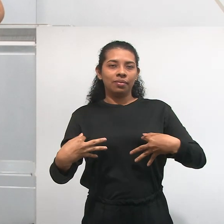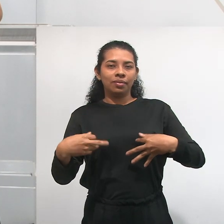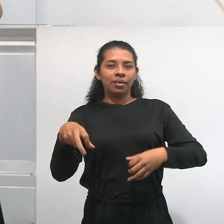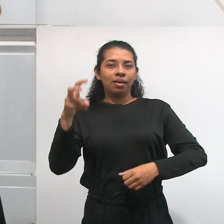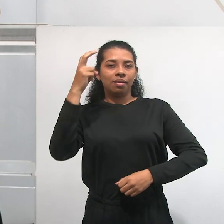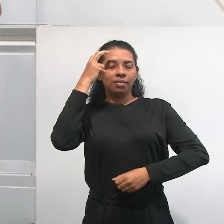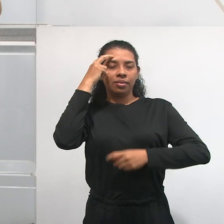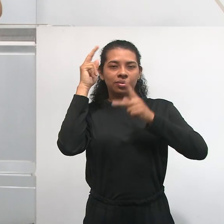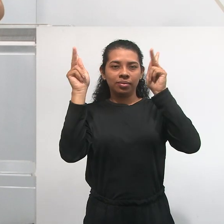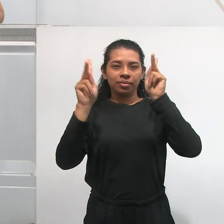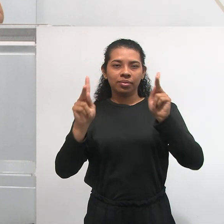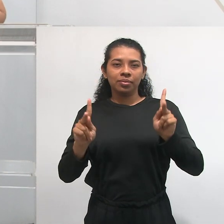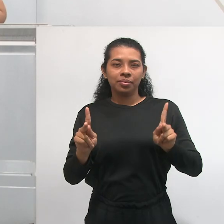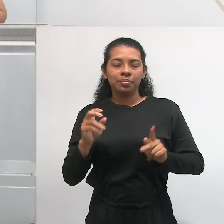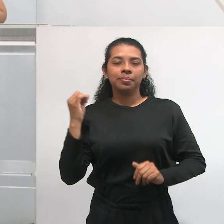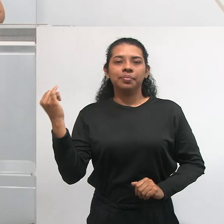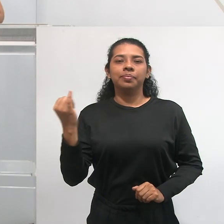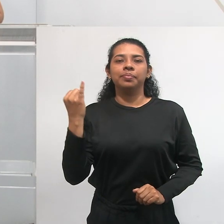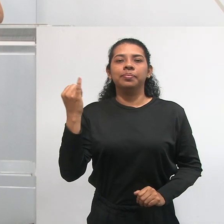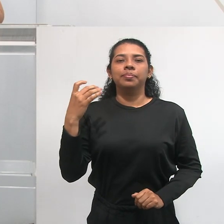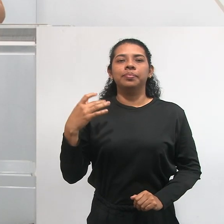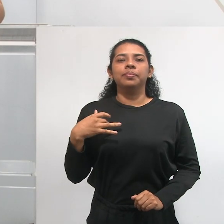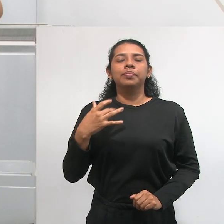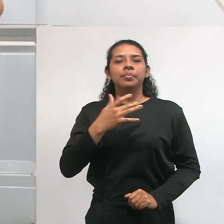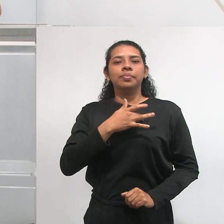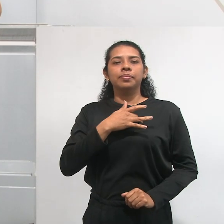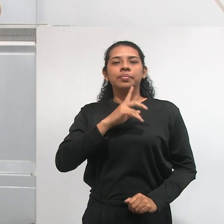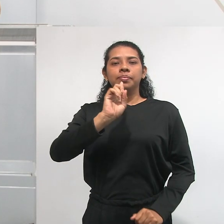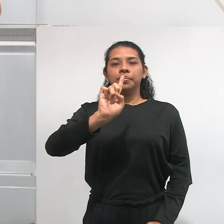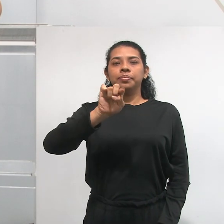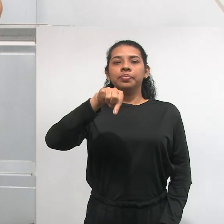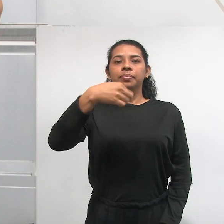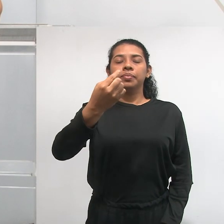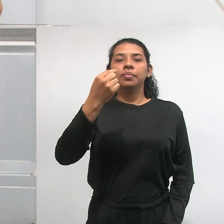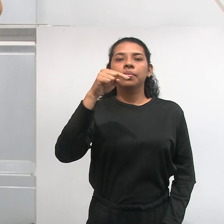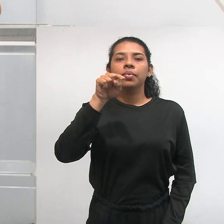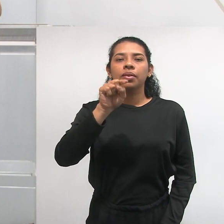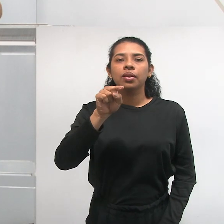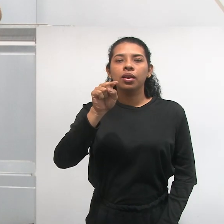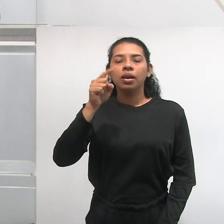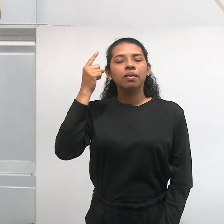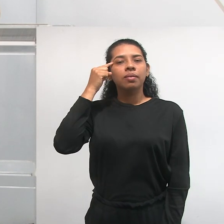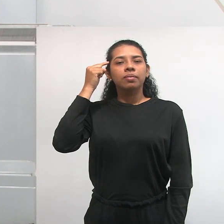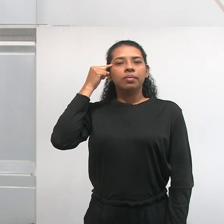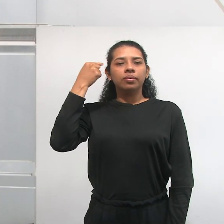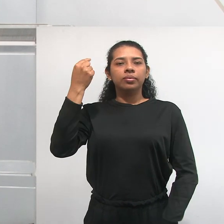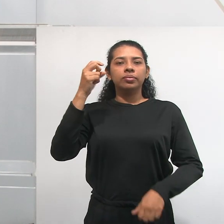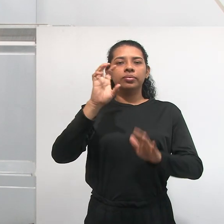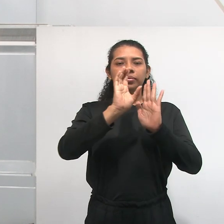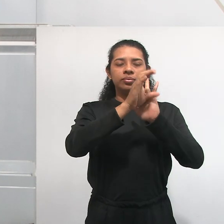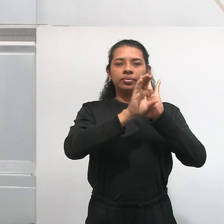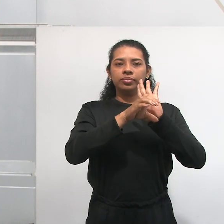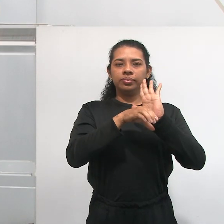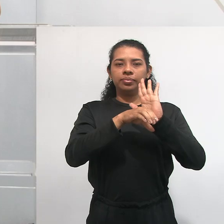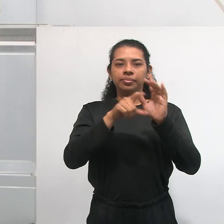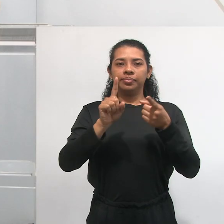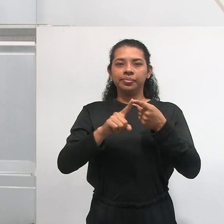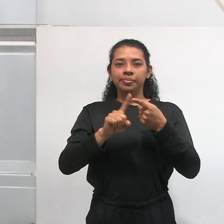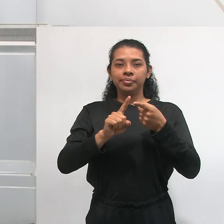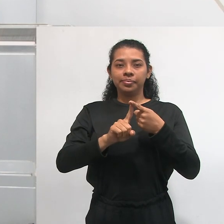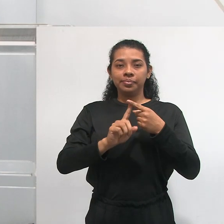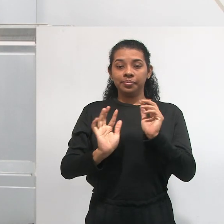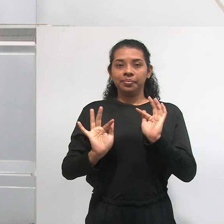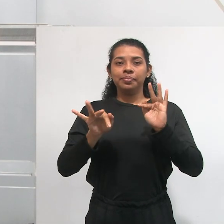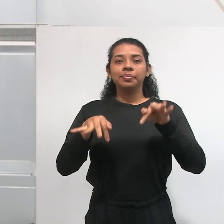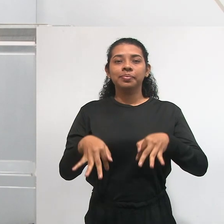o meio ambiente, sobre a importância da saúde e depois você refletir sobre esses conceitos, né? E por